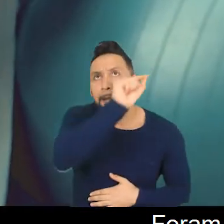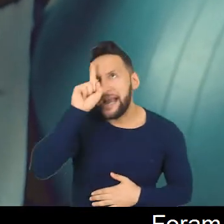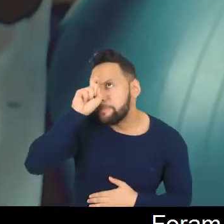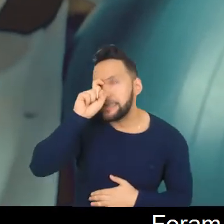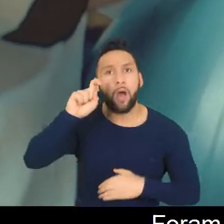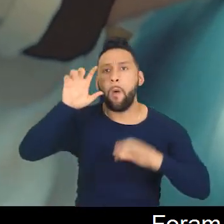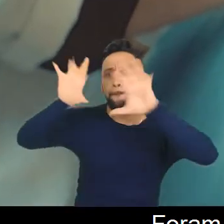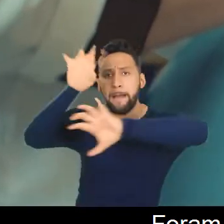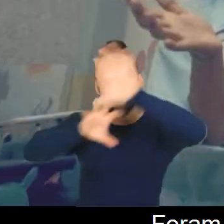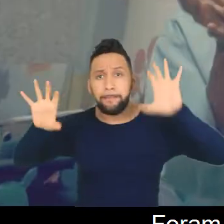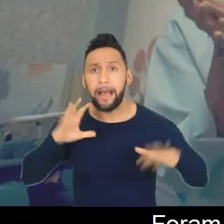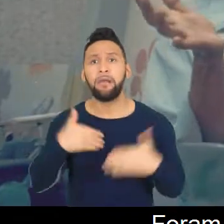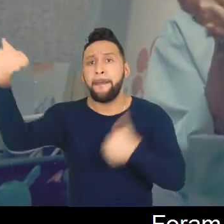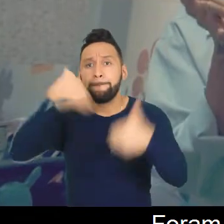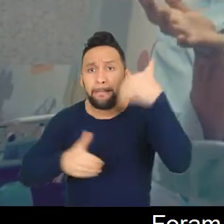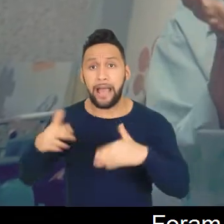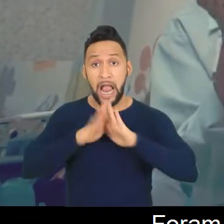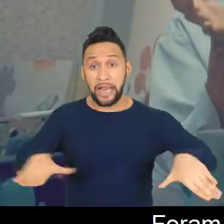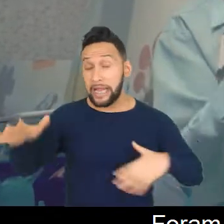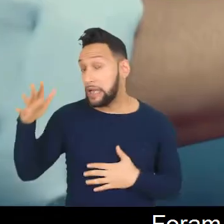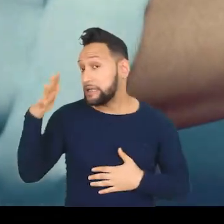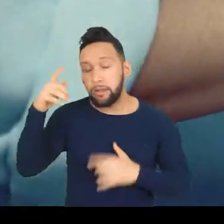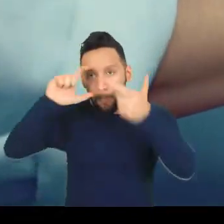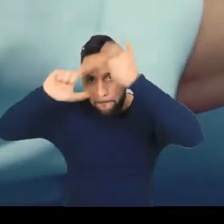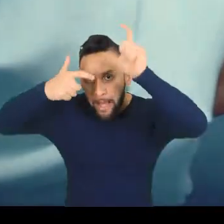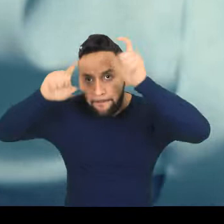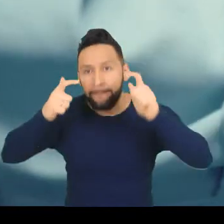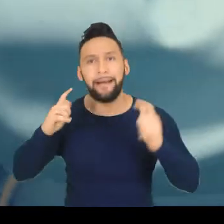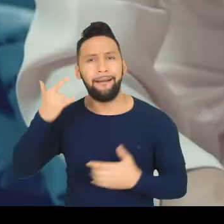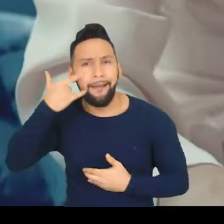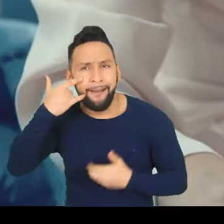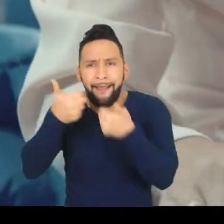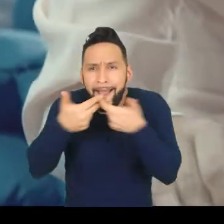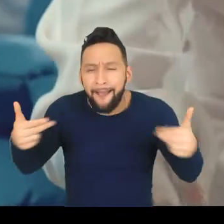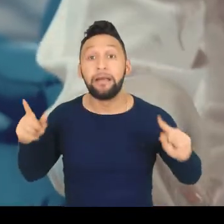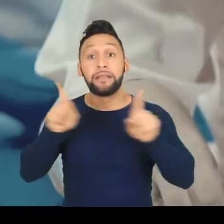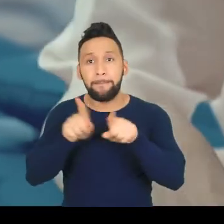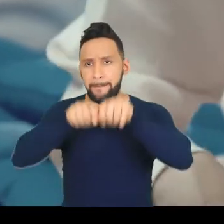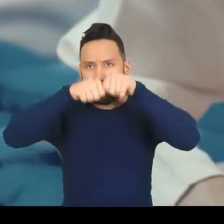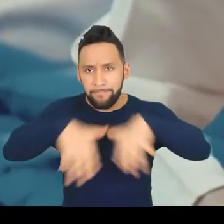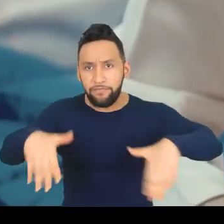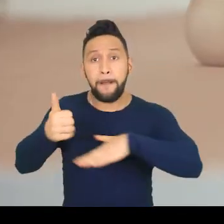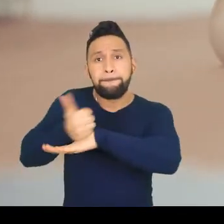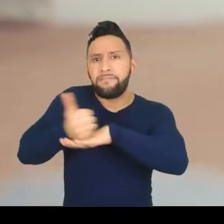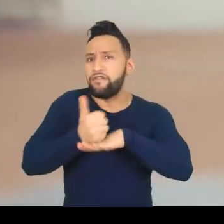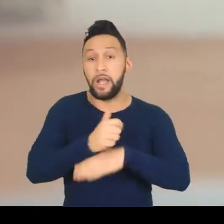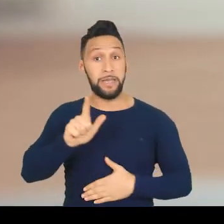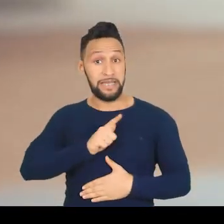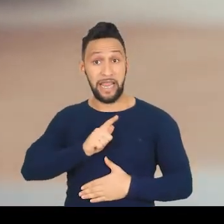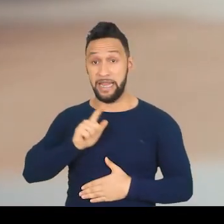19 núcleos de estimulação precoce nas policlínicas regionais, atendendo crianças com transtornos